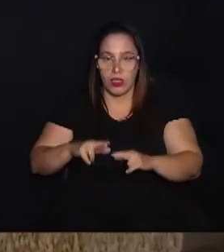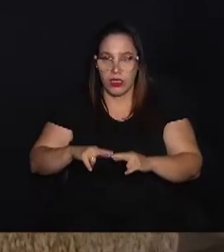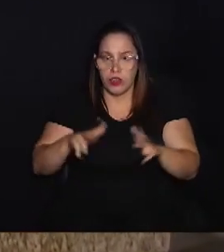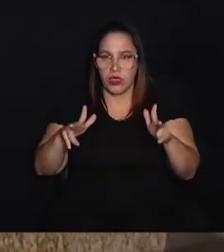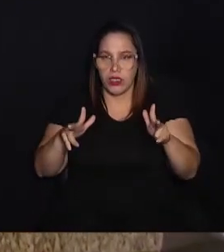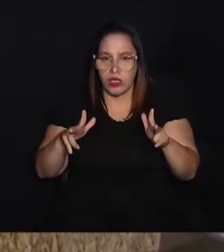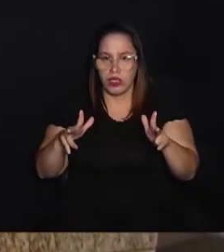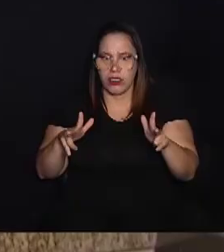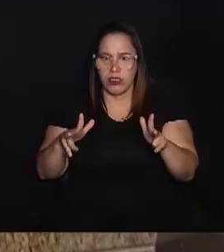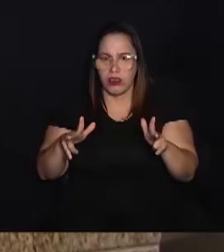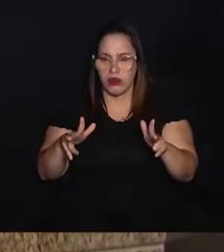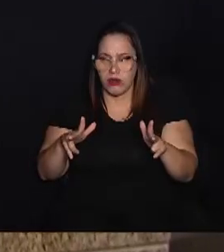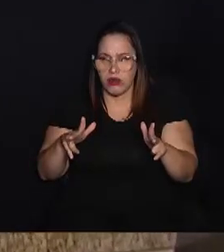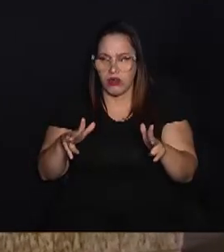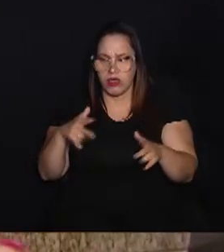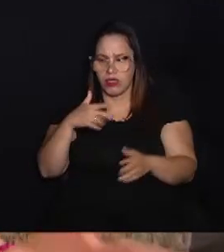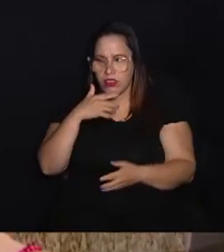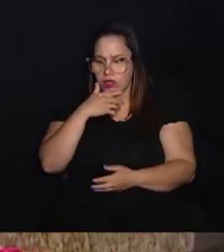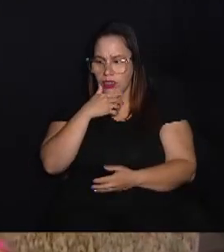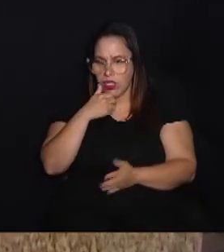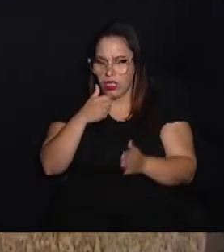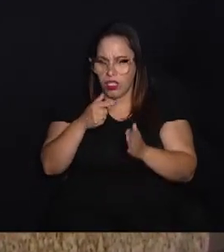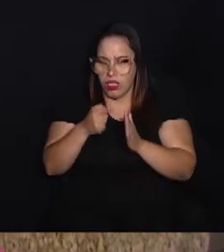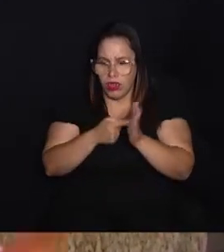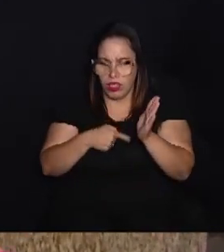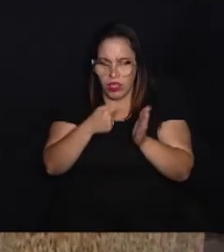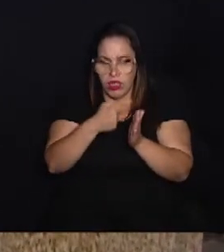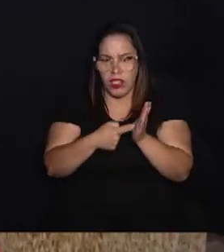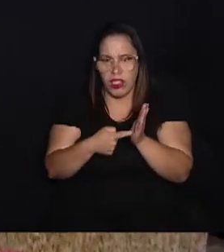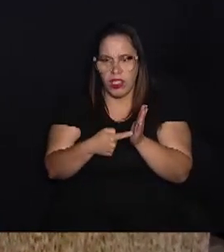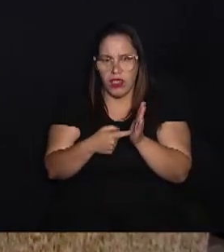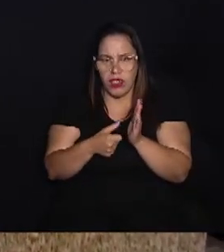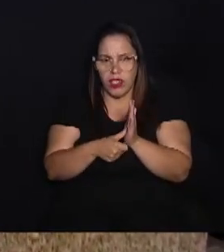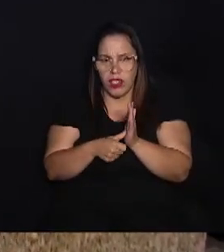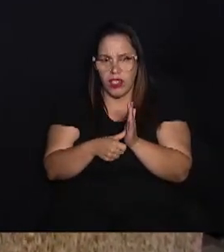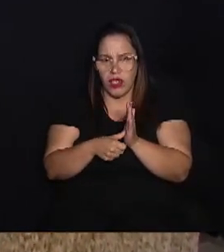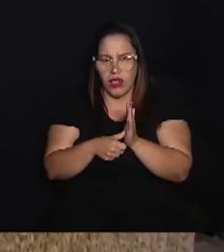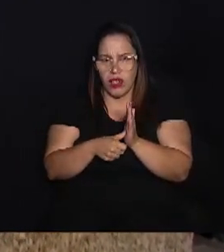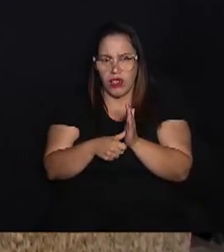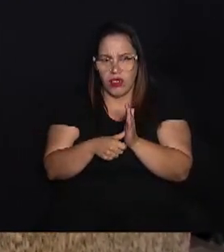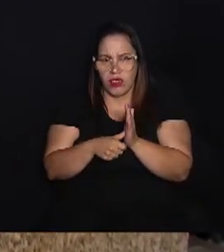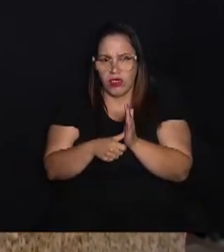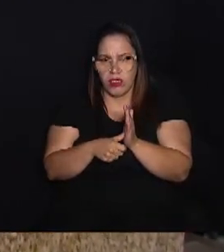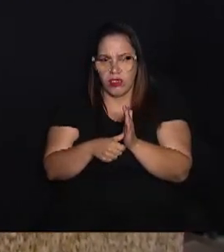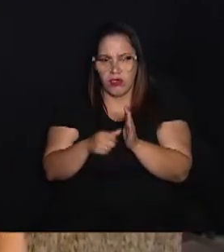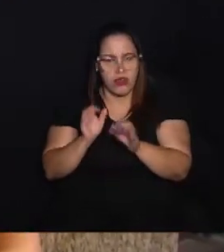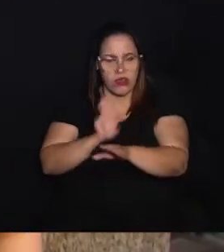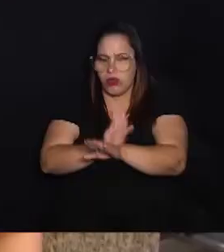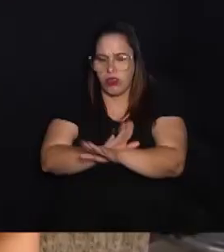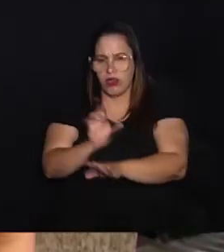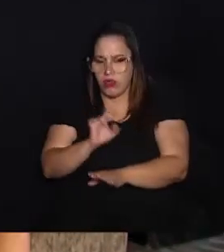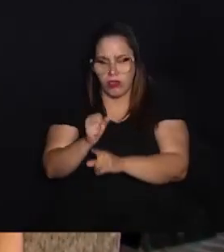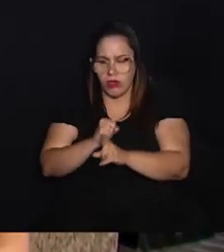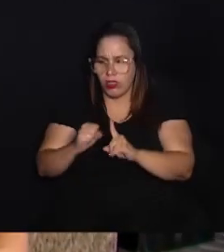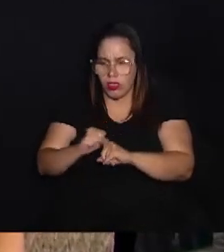diferença? Nulo você está jogando seu voto fora, você não está votando para ninguém, não está ajudando a